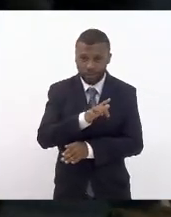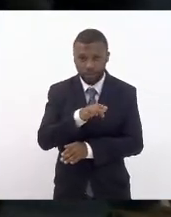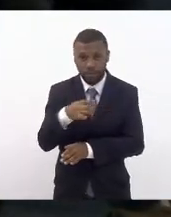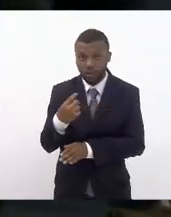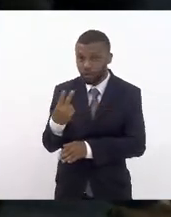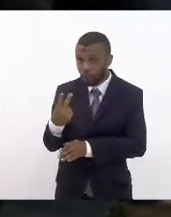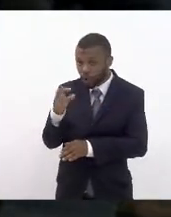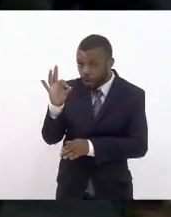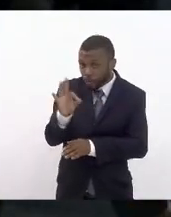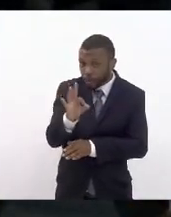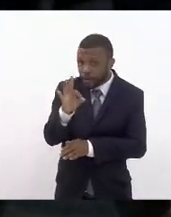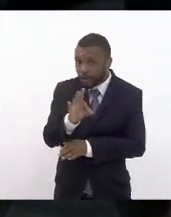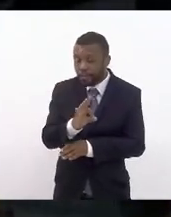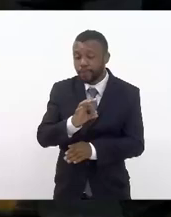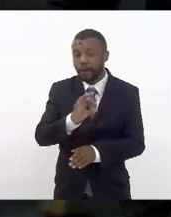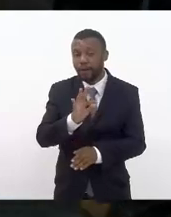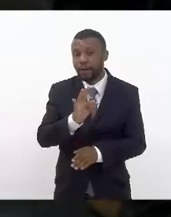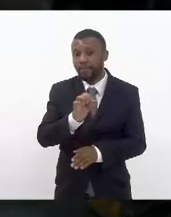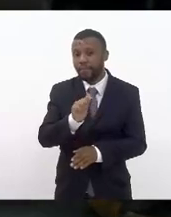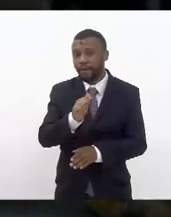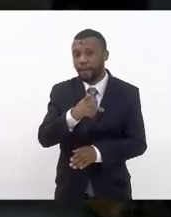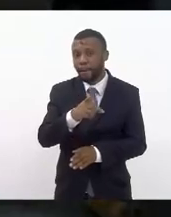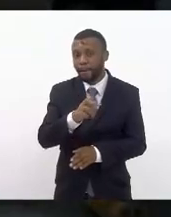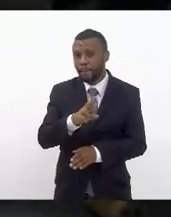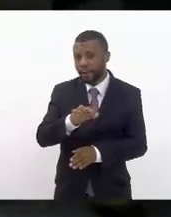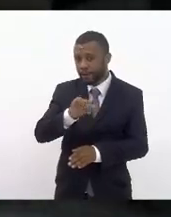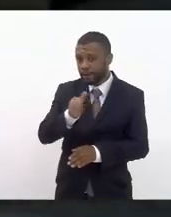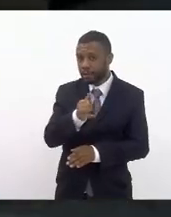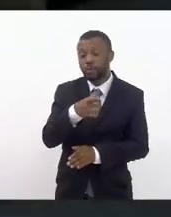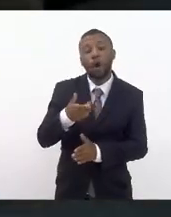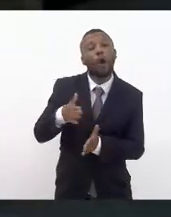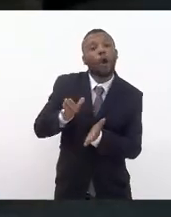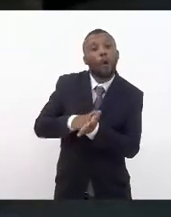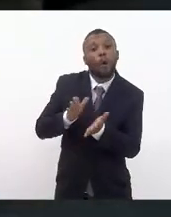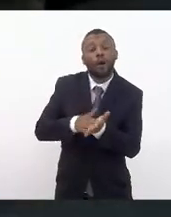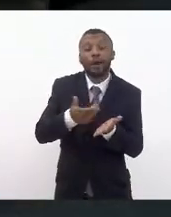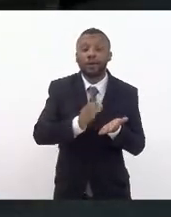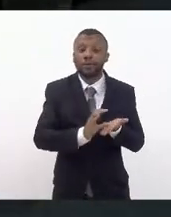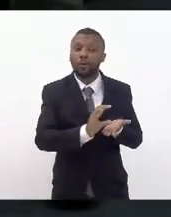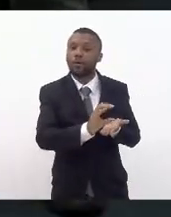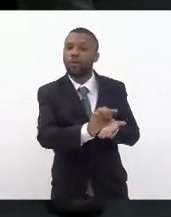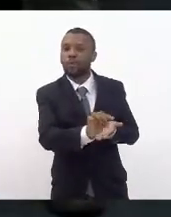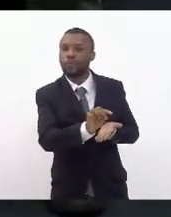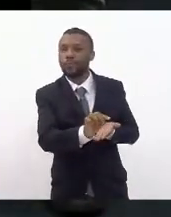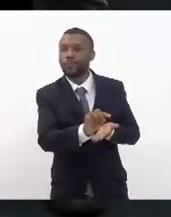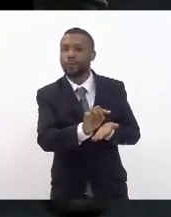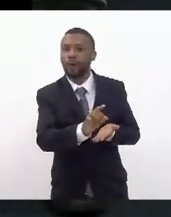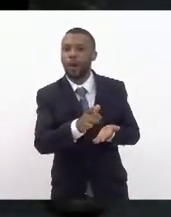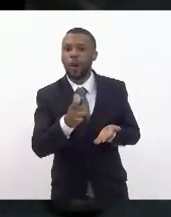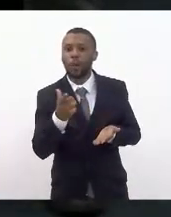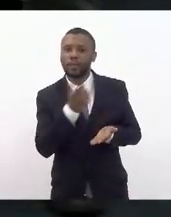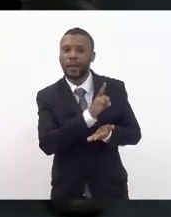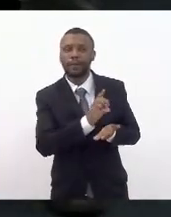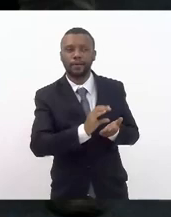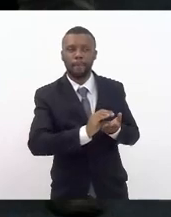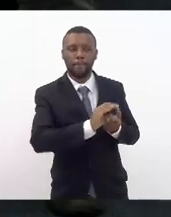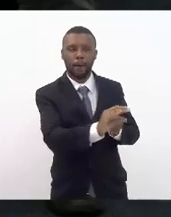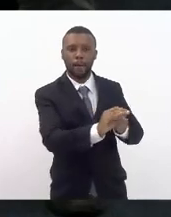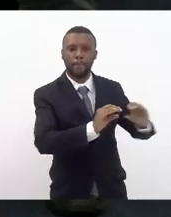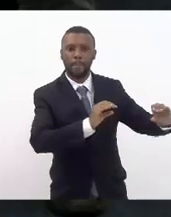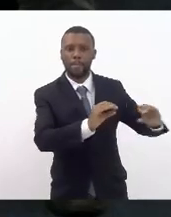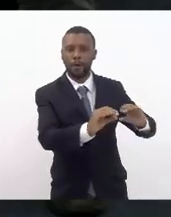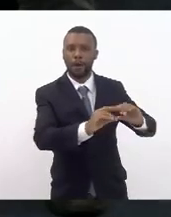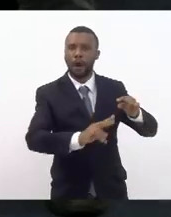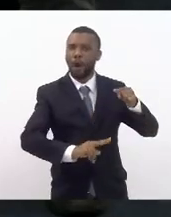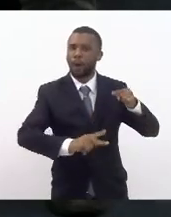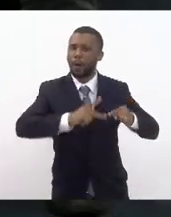para a FAPERJ e cobramos sempre que o recurso da FAPERJ chegue aos laboratórios e chegue